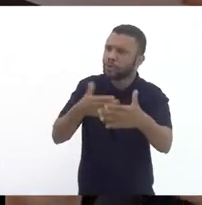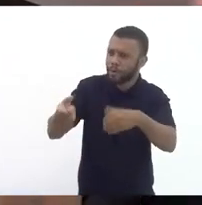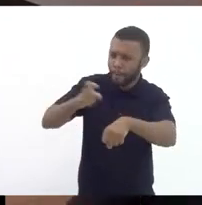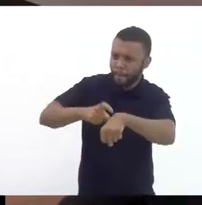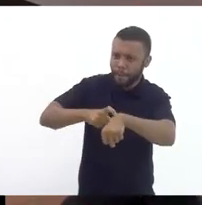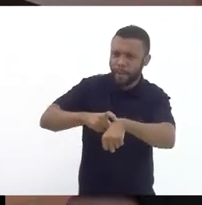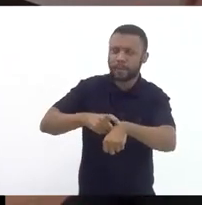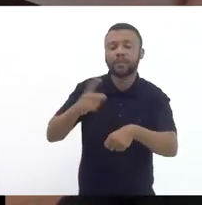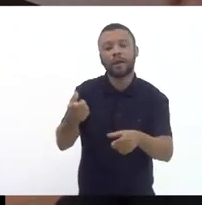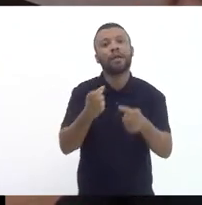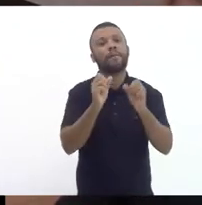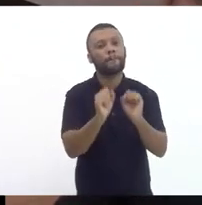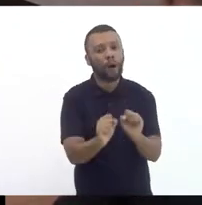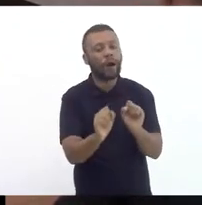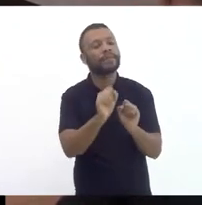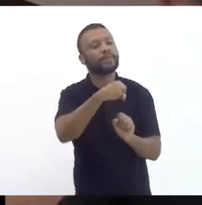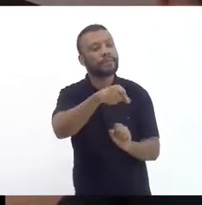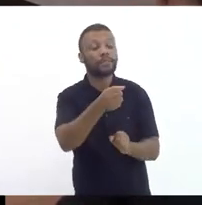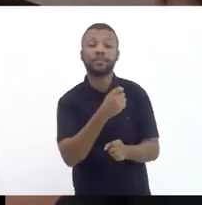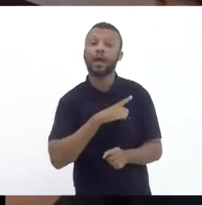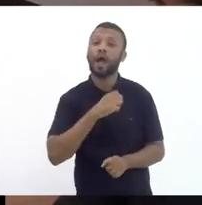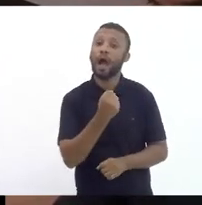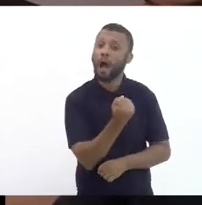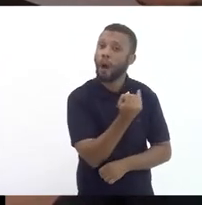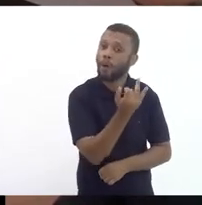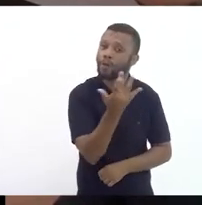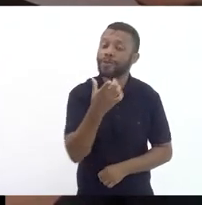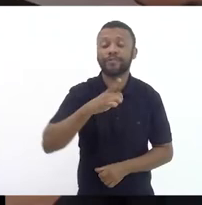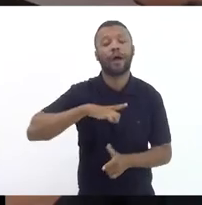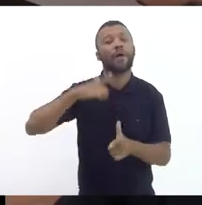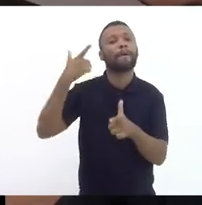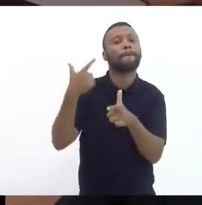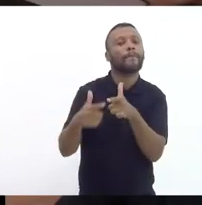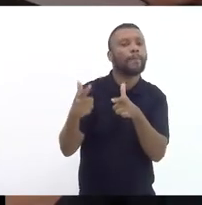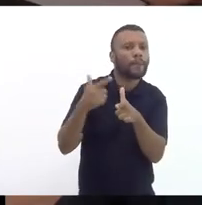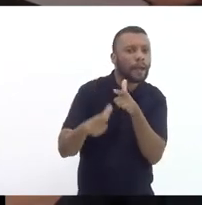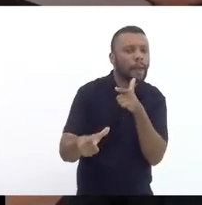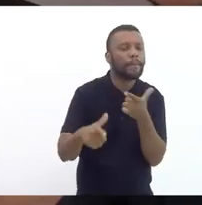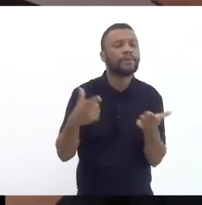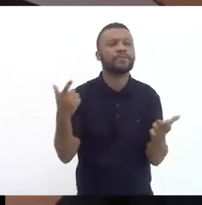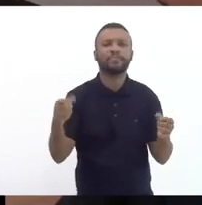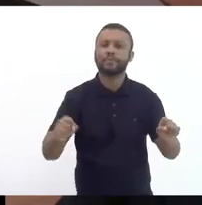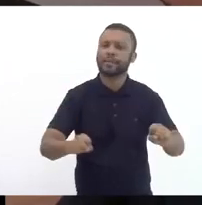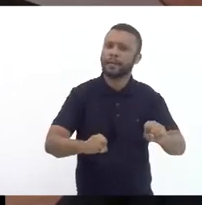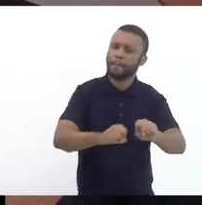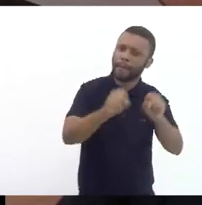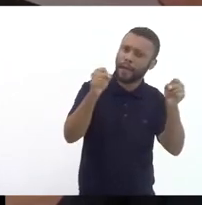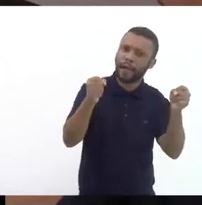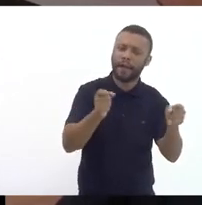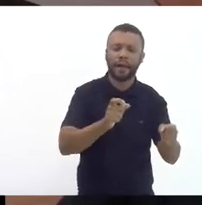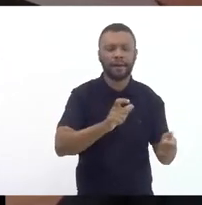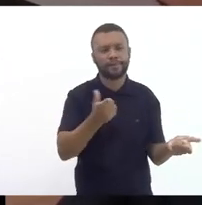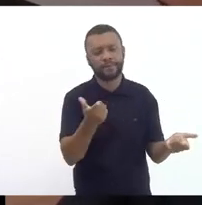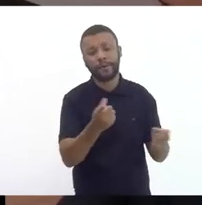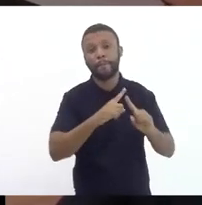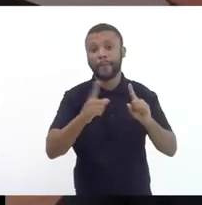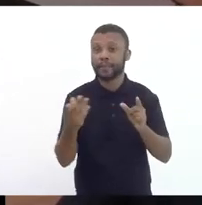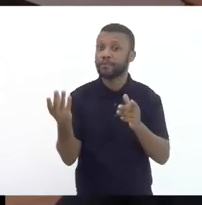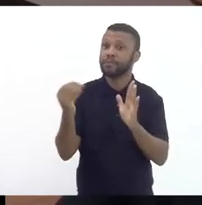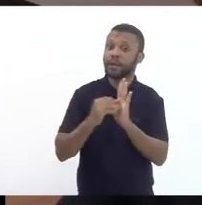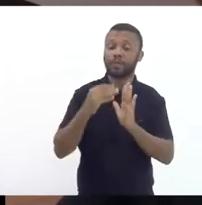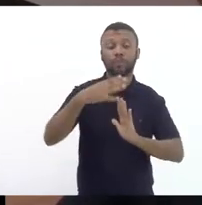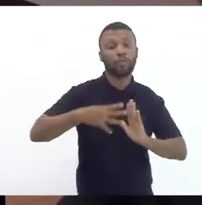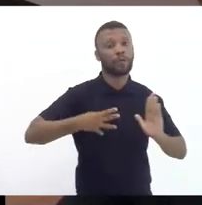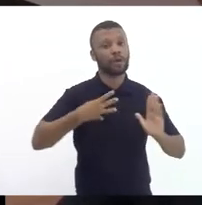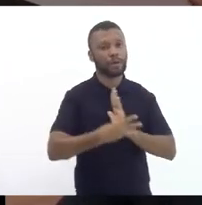colocados em funcionamento. Alguns deles tiveram problemas de vandalismo, mas estão na, no programa de recuperação,